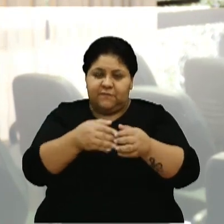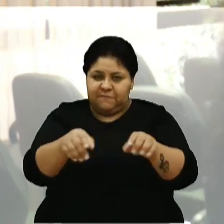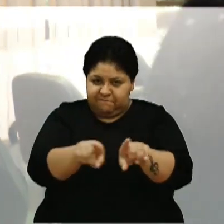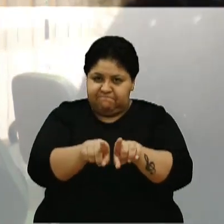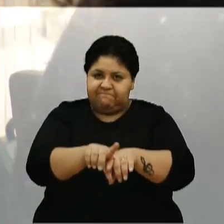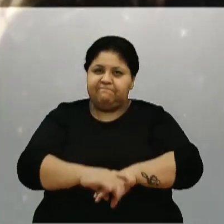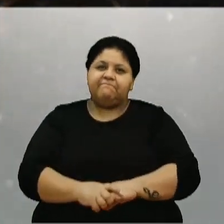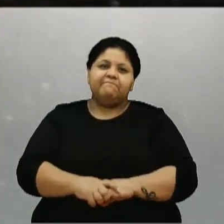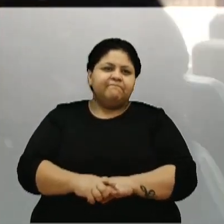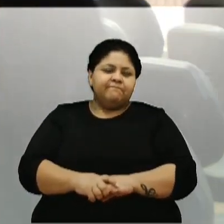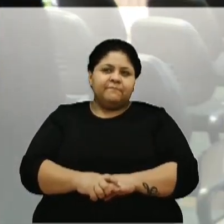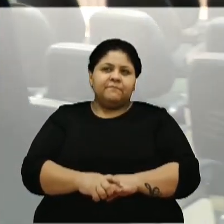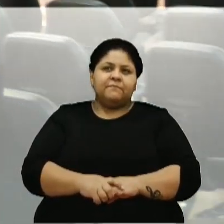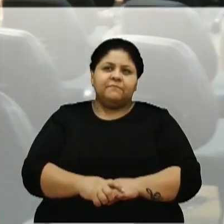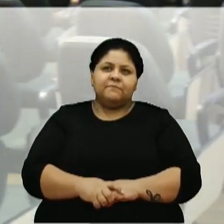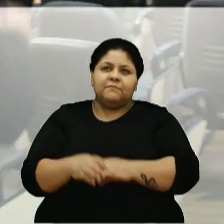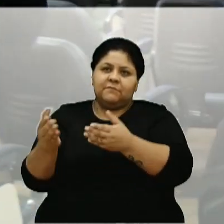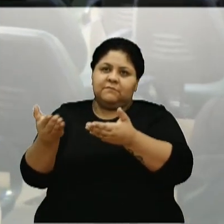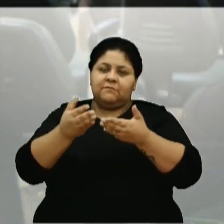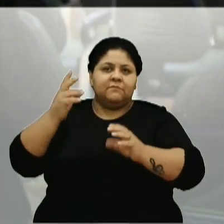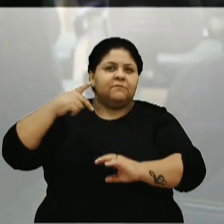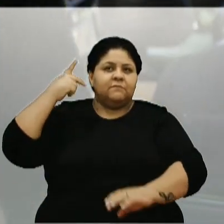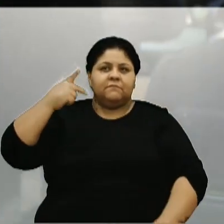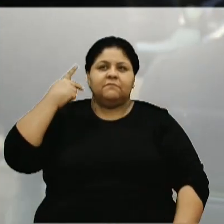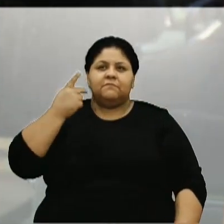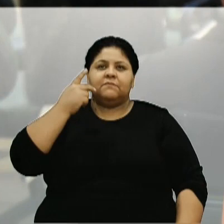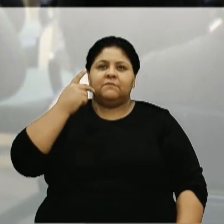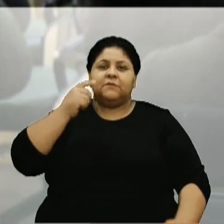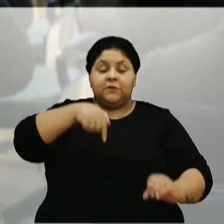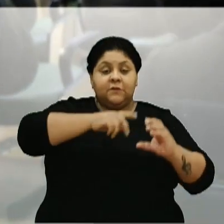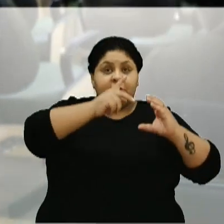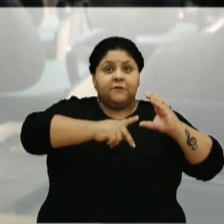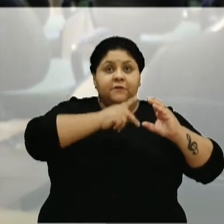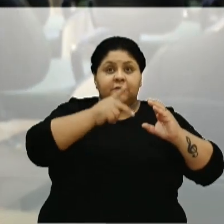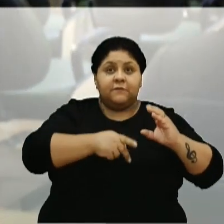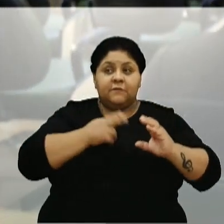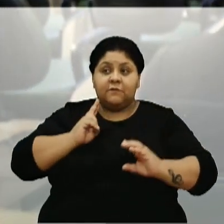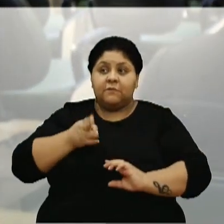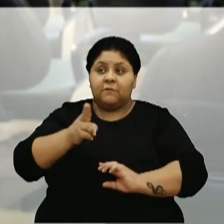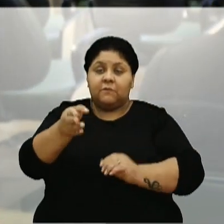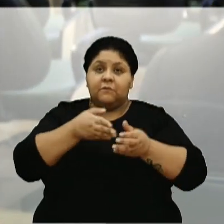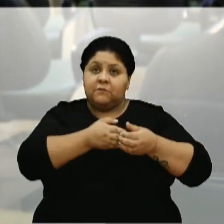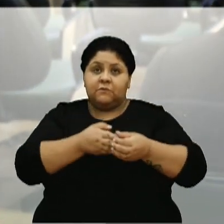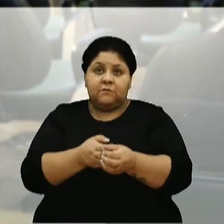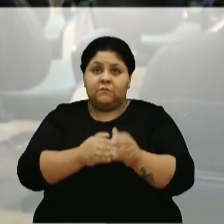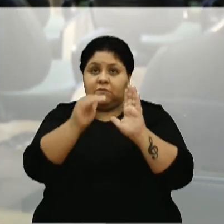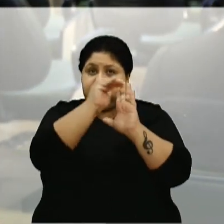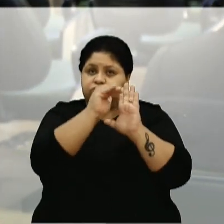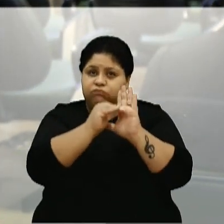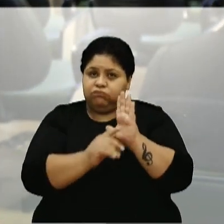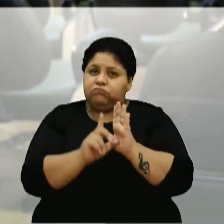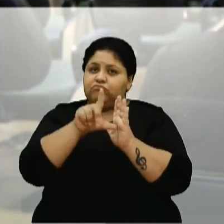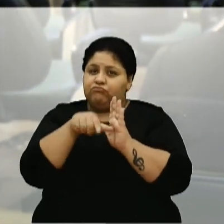conosco. Fica o convite da vereadora e também da Câmara de Vereadores para você continuar acompanhando a nossa programação. Em